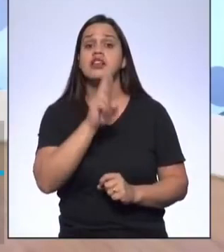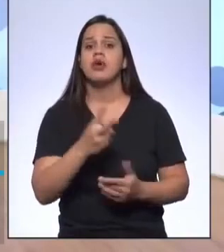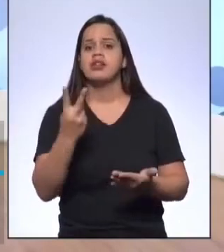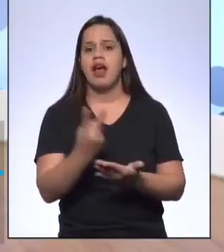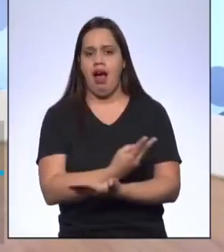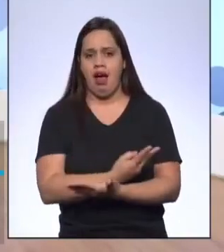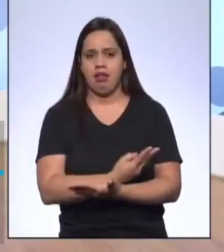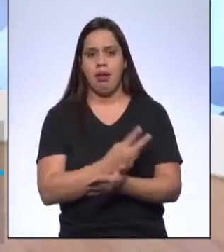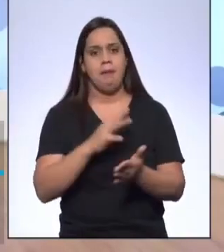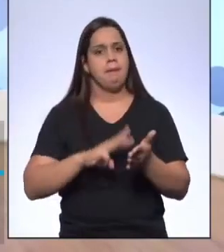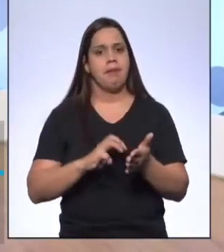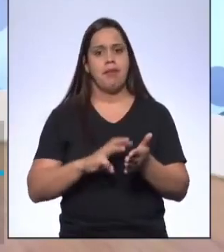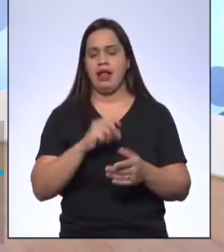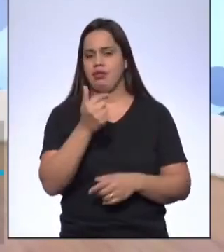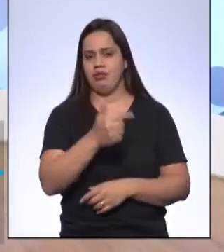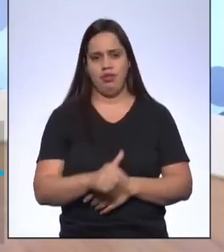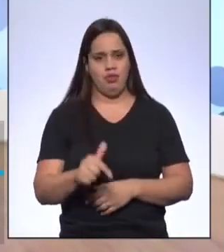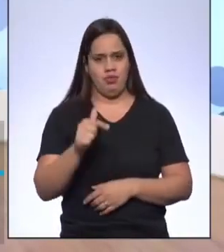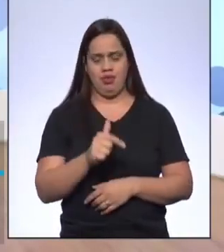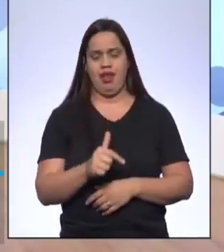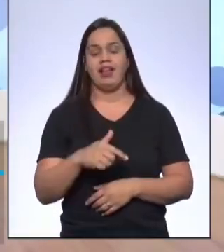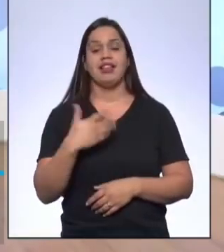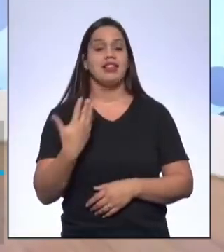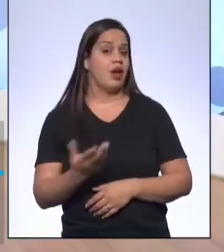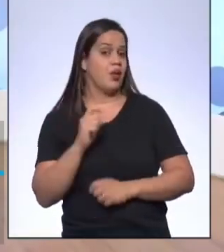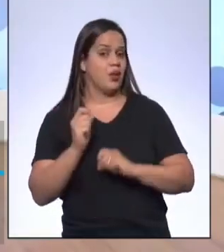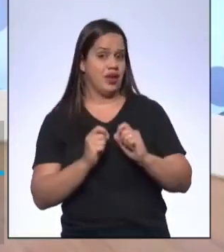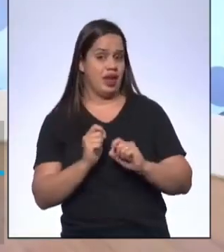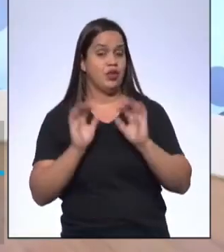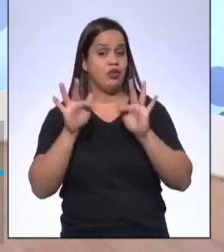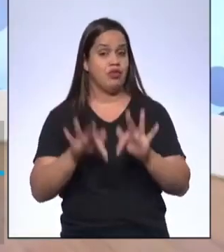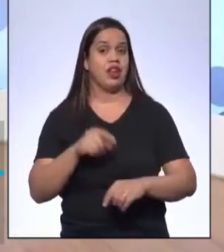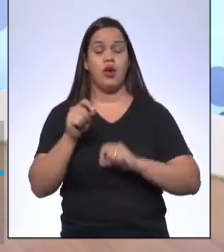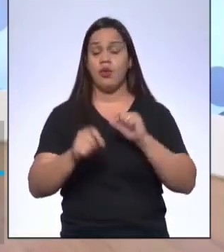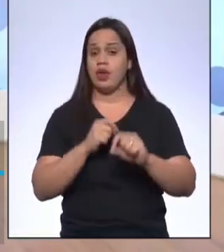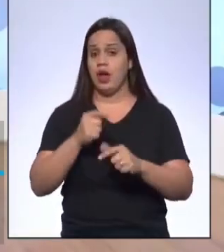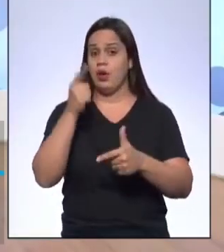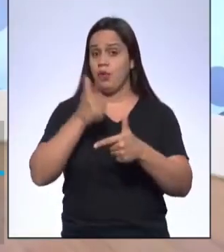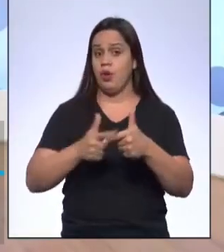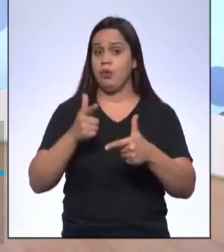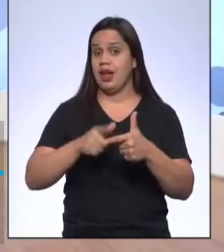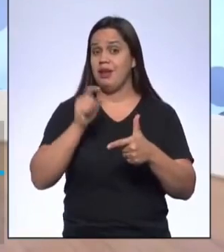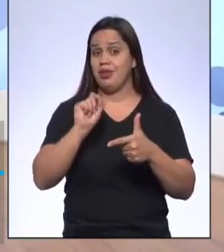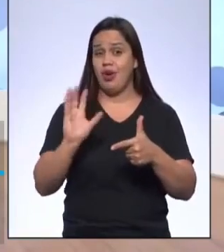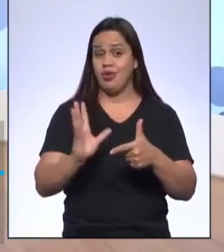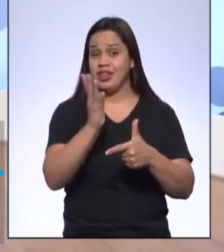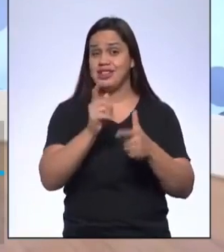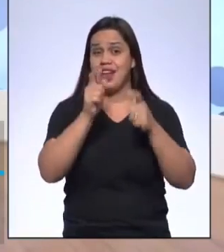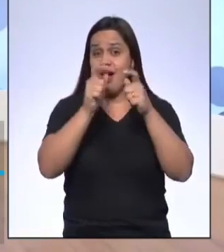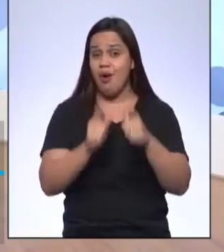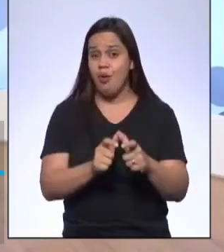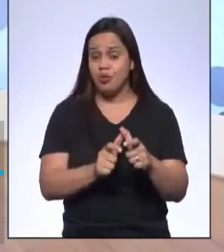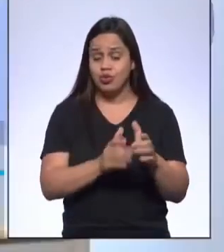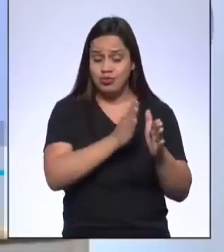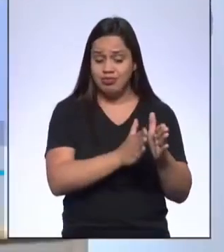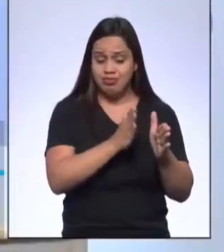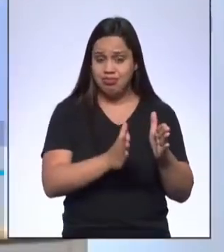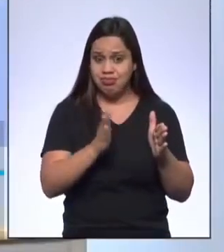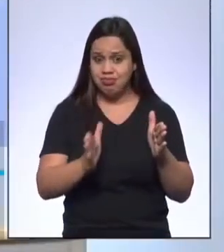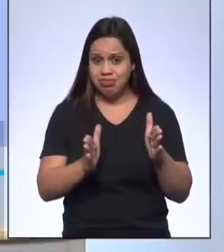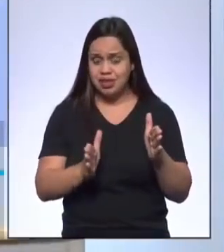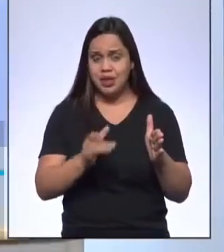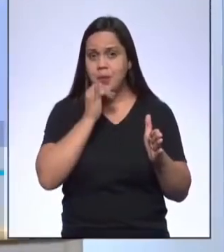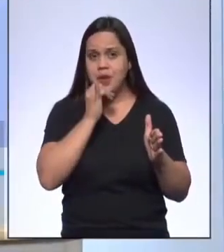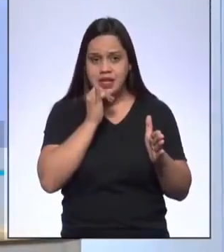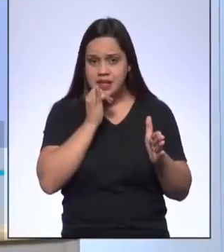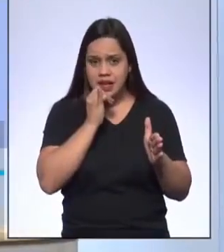né? Isso daí é verdade. No final das contas, o problema pode estar no passo a passo. Eu posso ter, por exemplo,